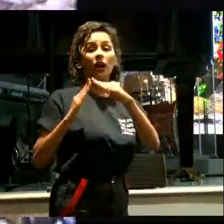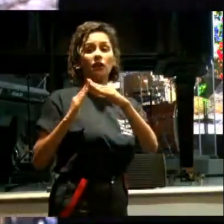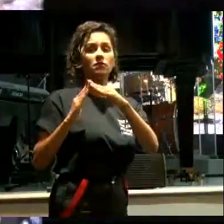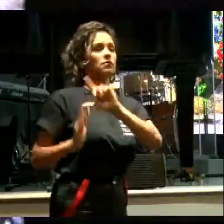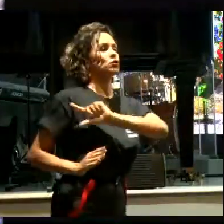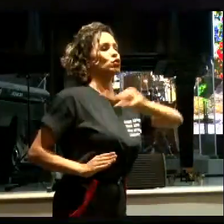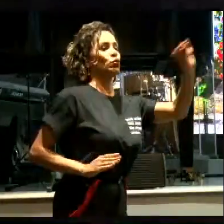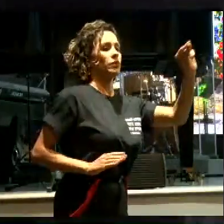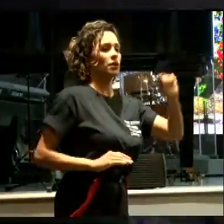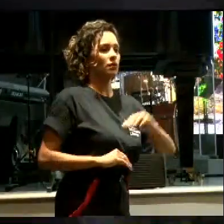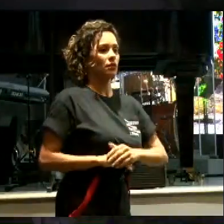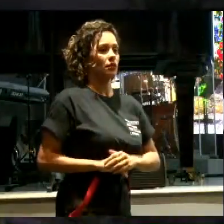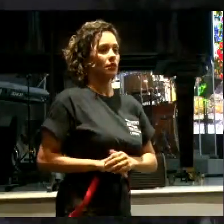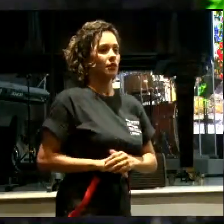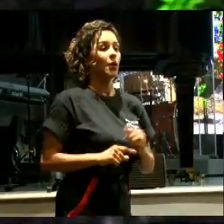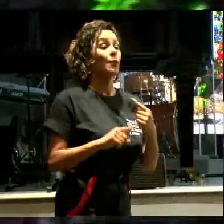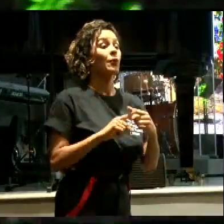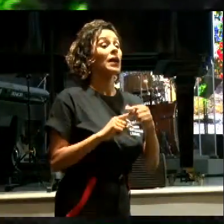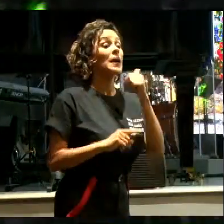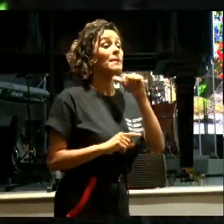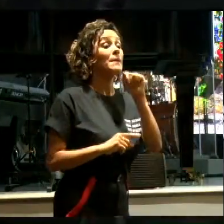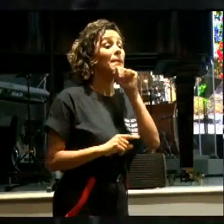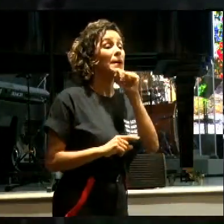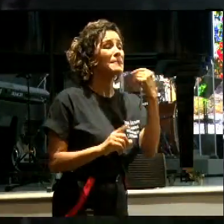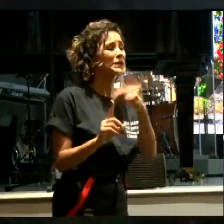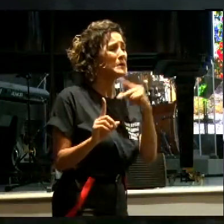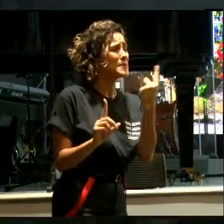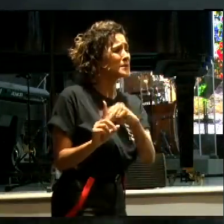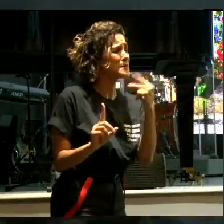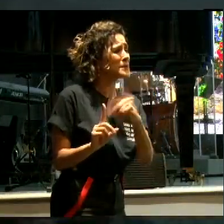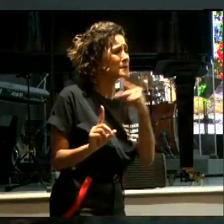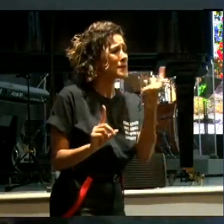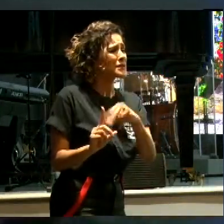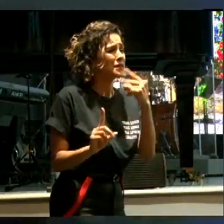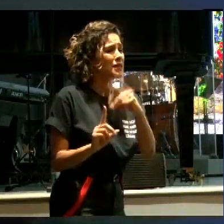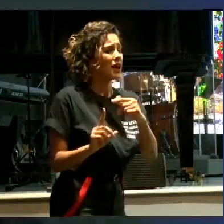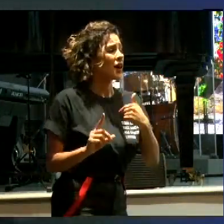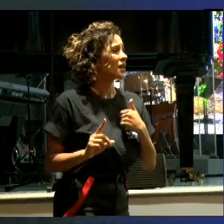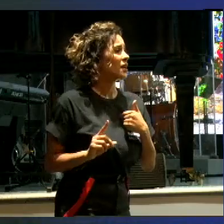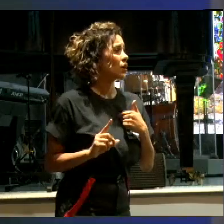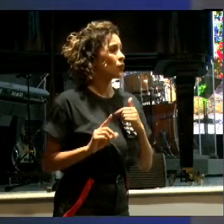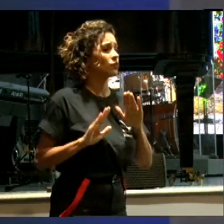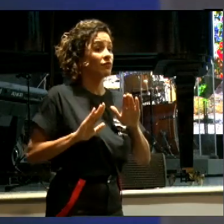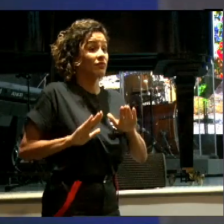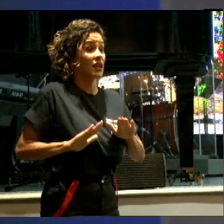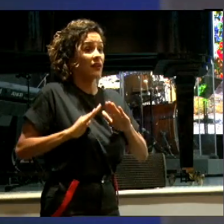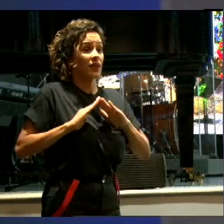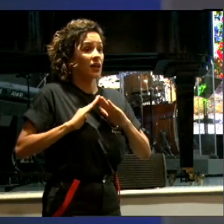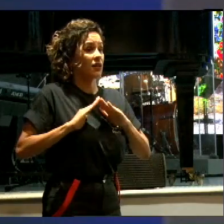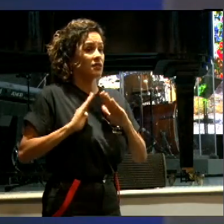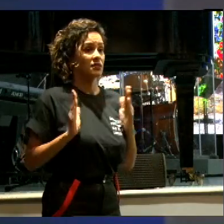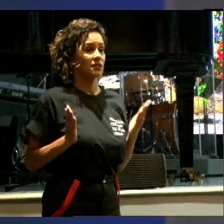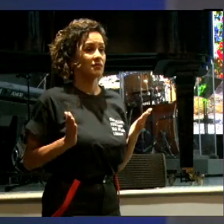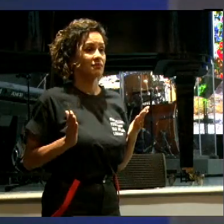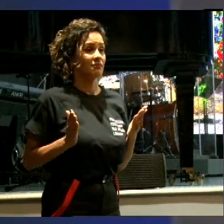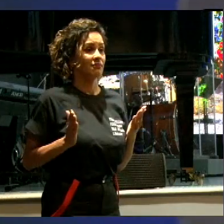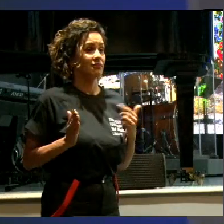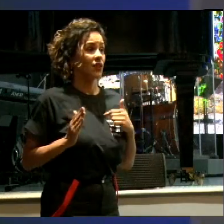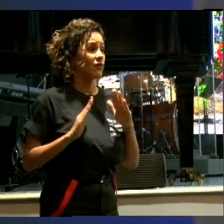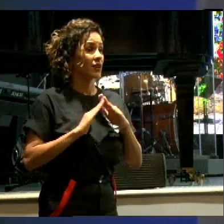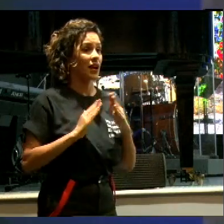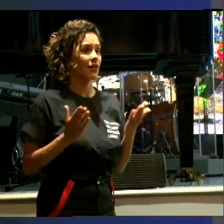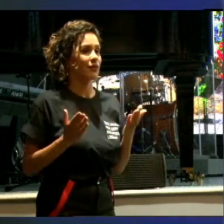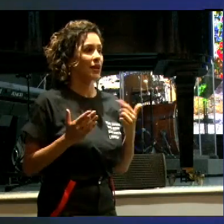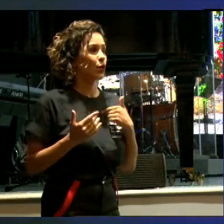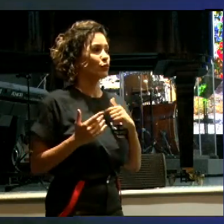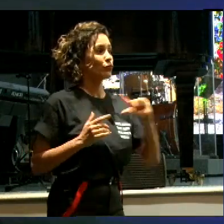Aí minha mãe batia nele. Mas eu não tinha para onde fugir. Eu tinha que ficar. E tinha dia que dava umas